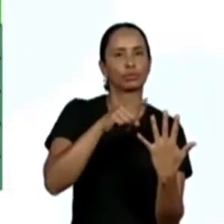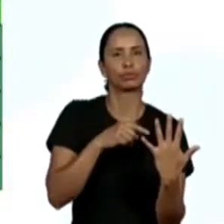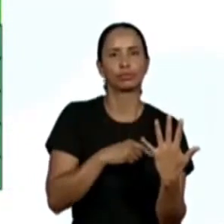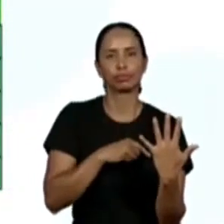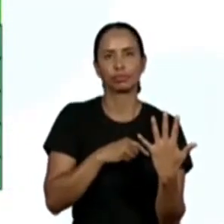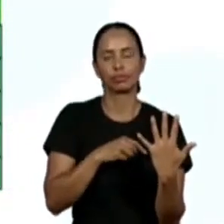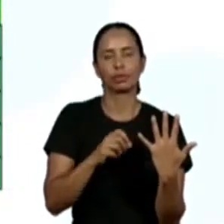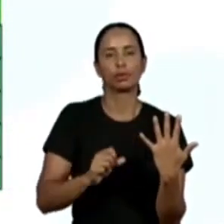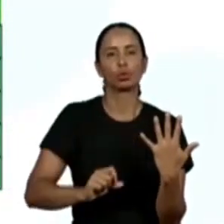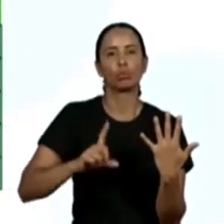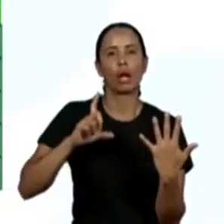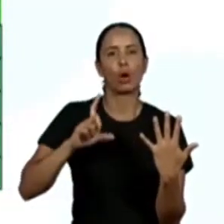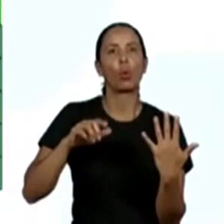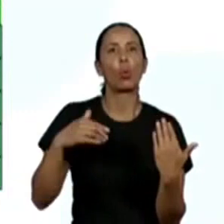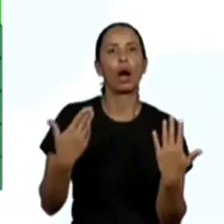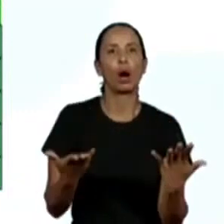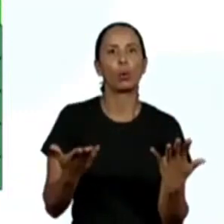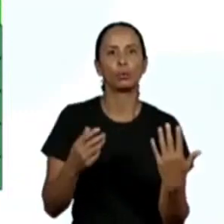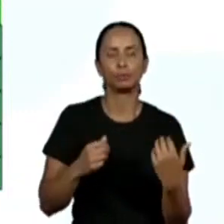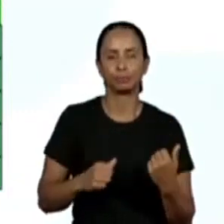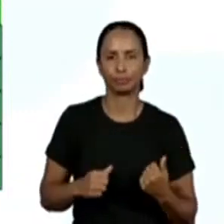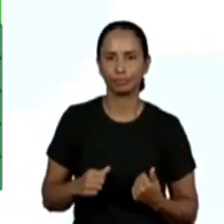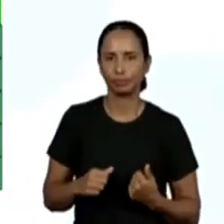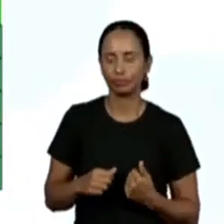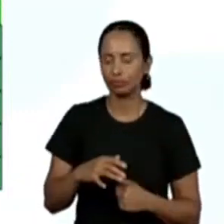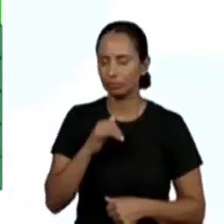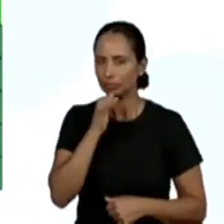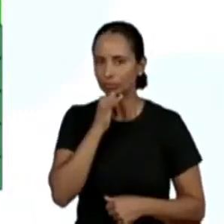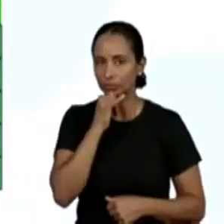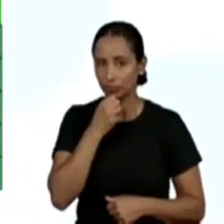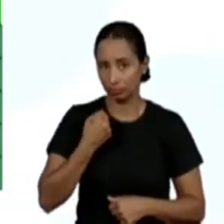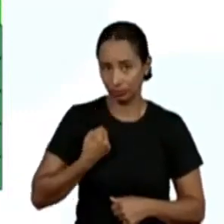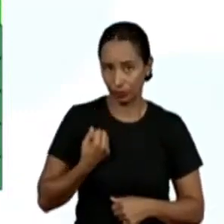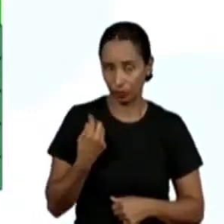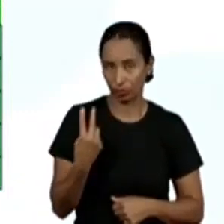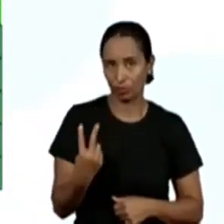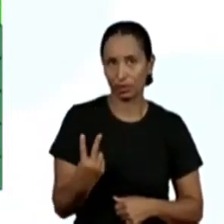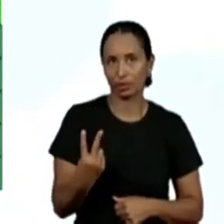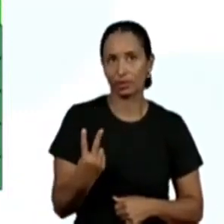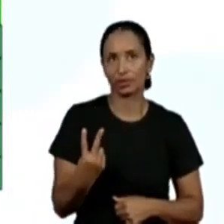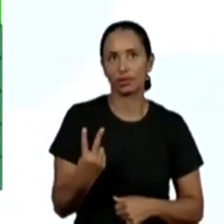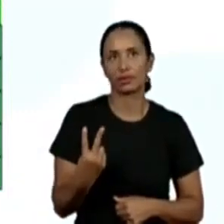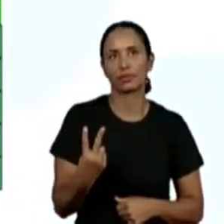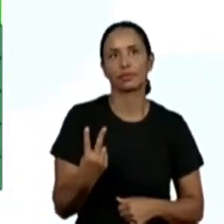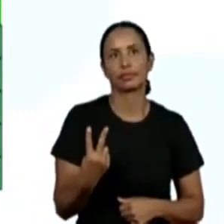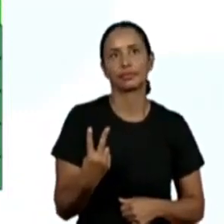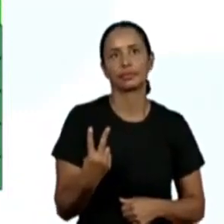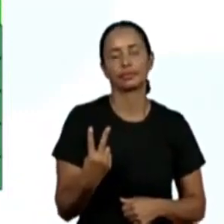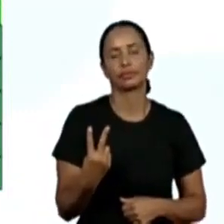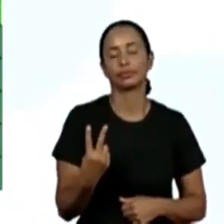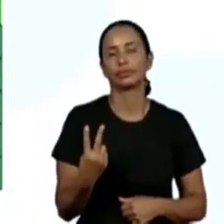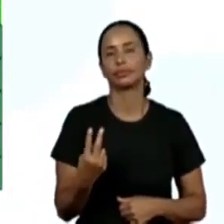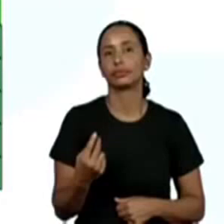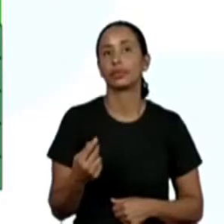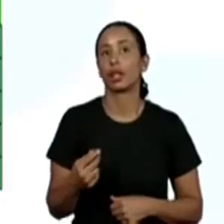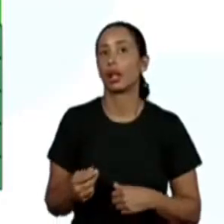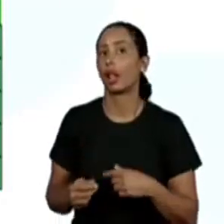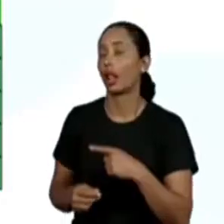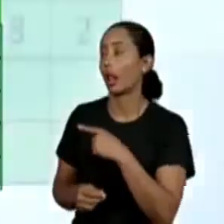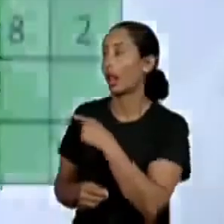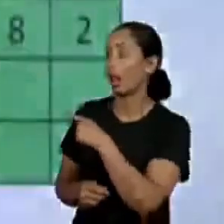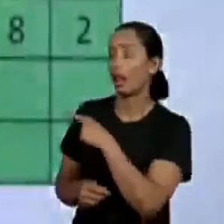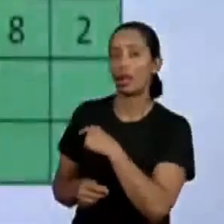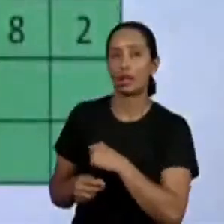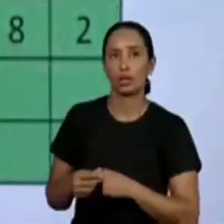o maior aqui, eu tenho 2. Eu tenho 6, tanto para a Aline quanto para a